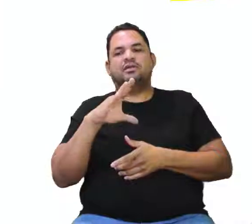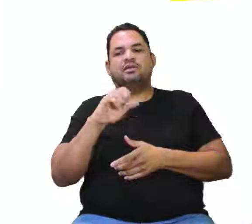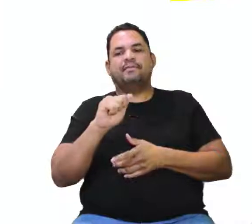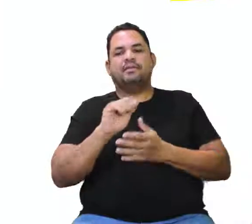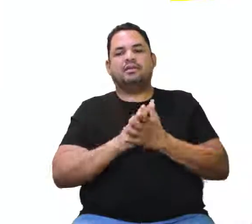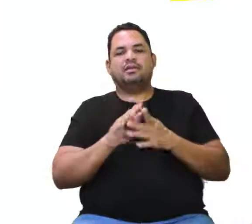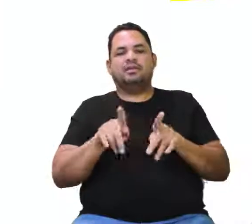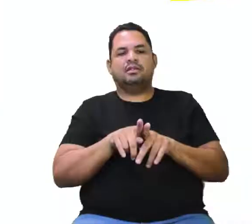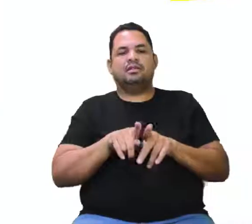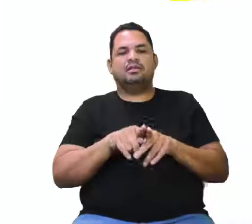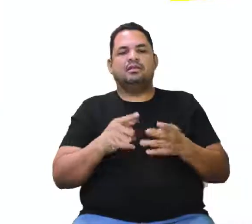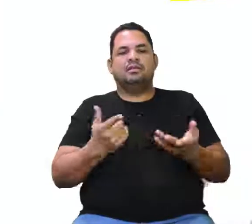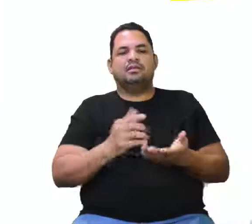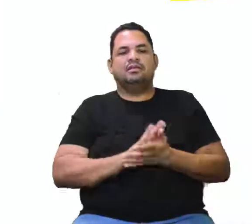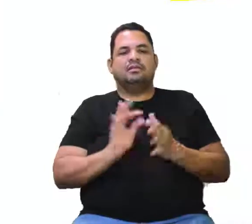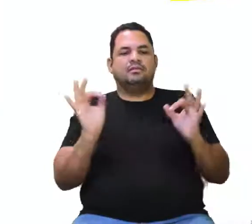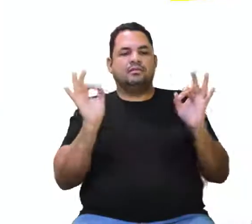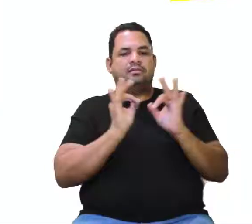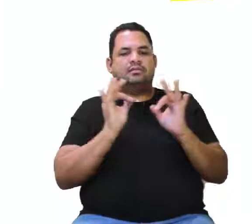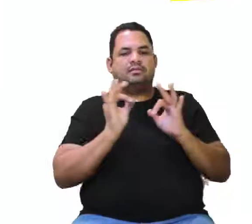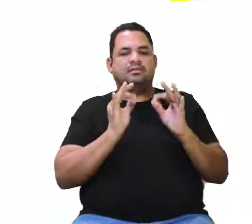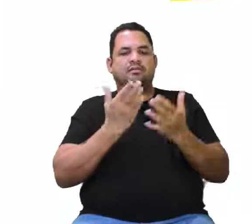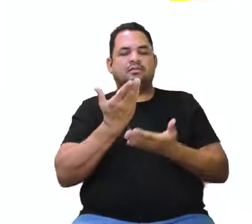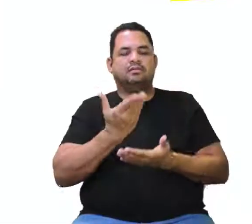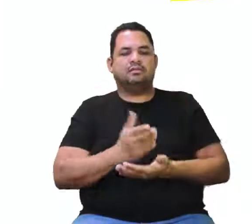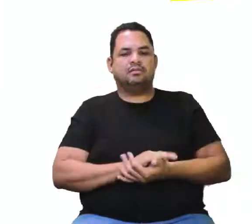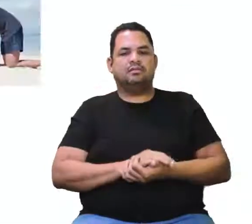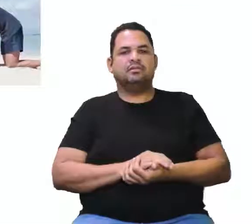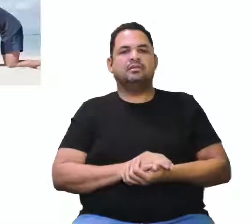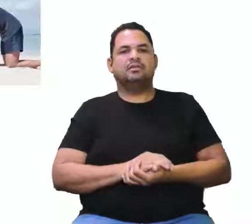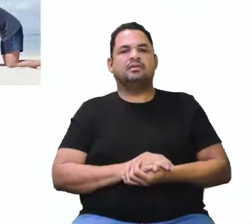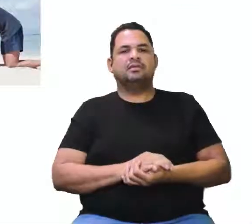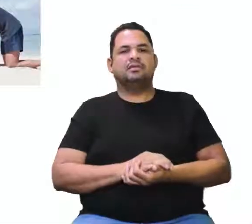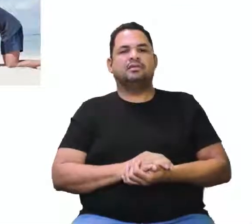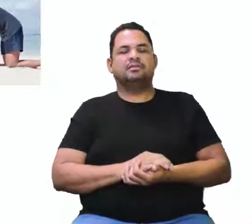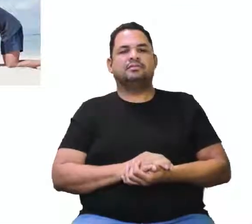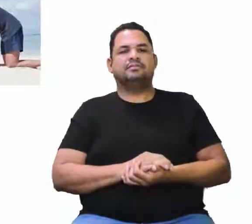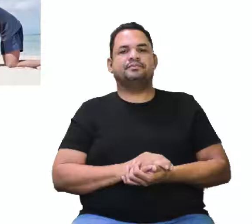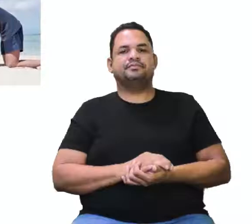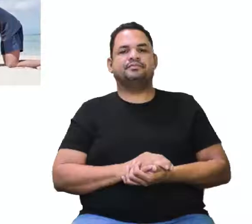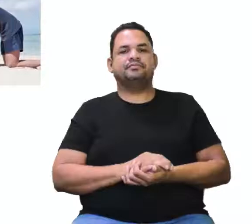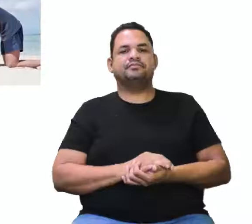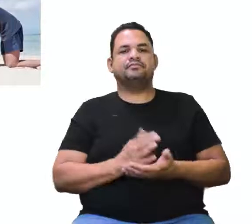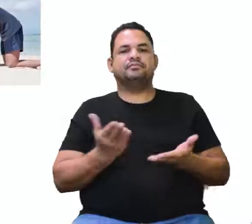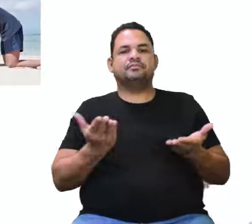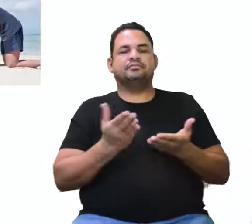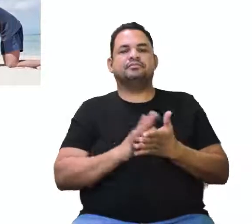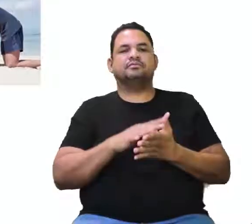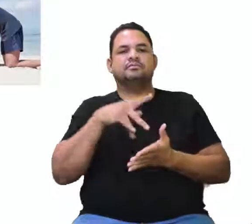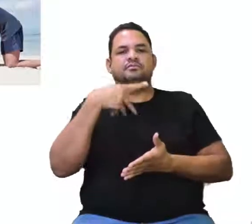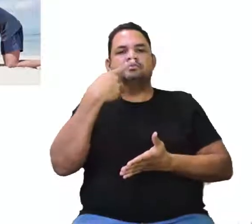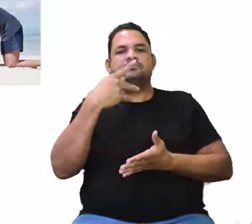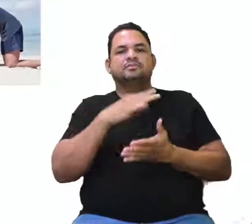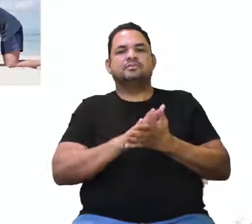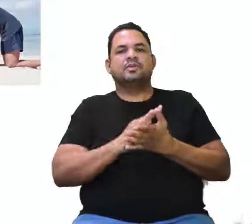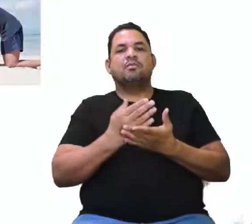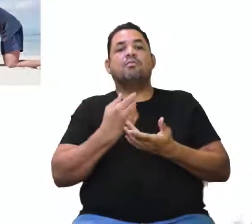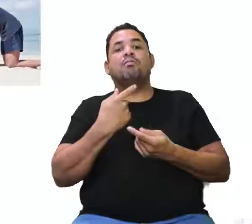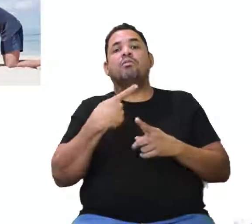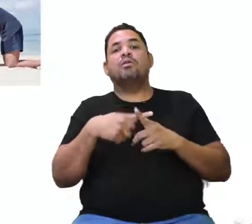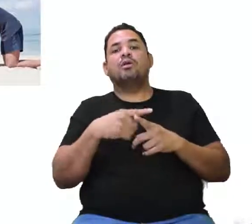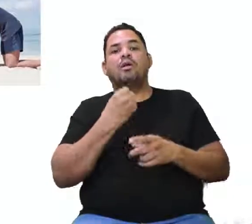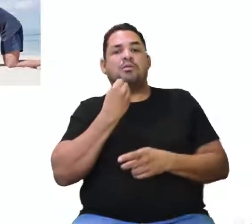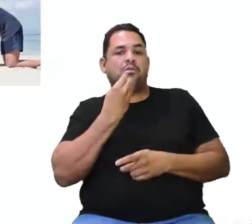contribuir. Perfeito, então fechamos aqui mais um tópico. No próximo tópico nós vamos falar sobre os benefícios